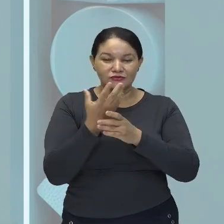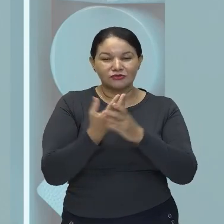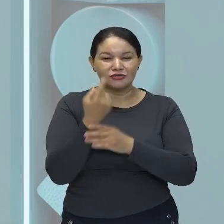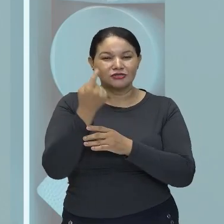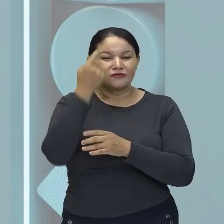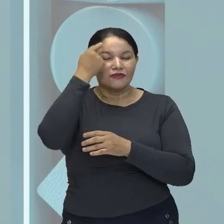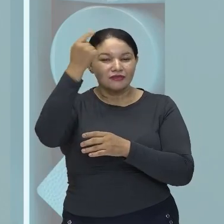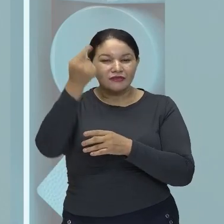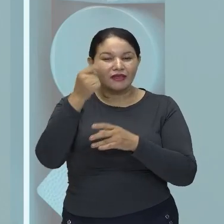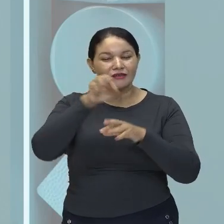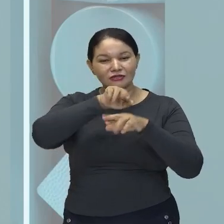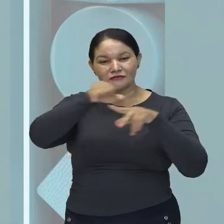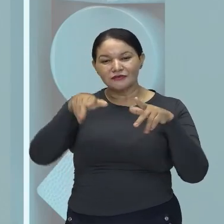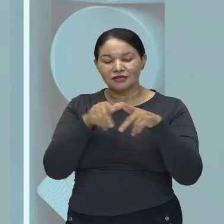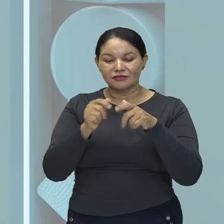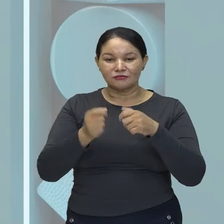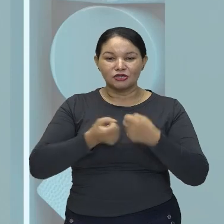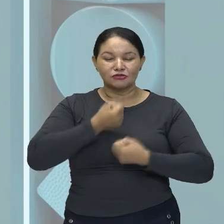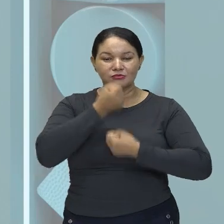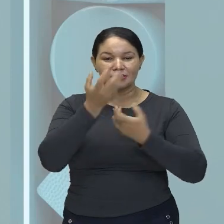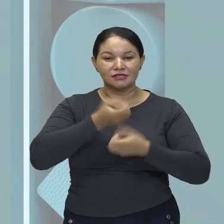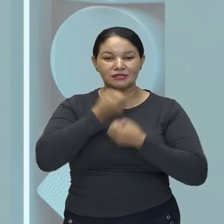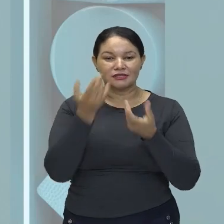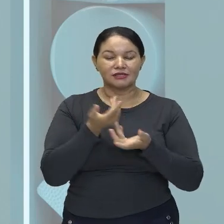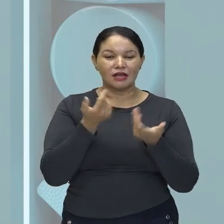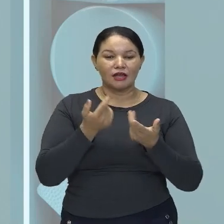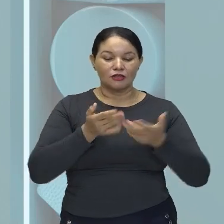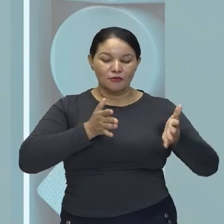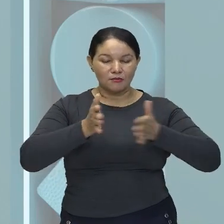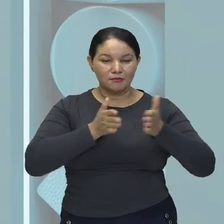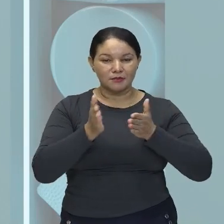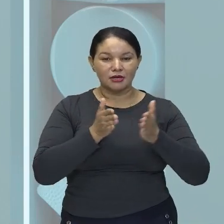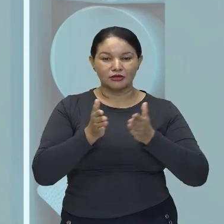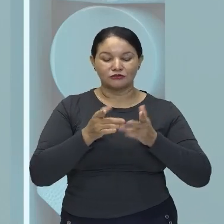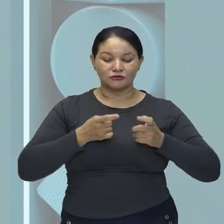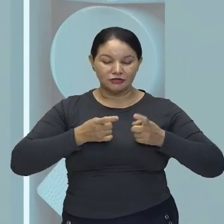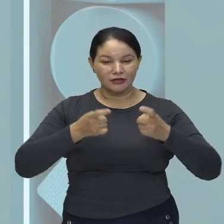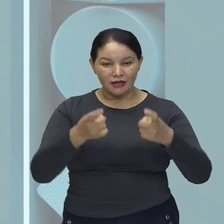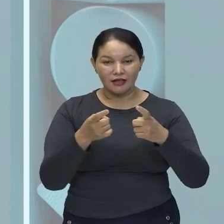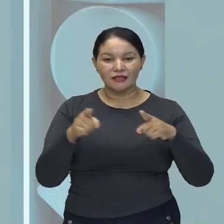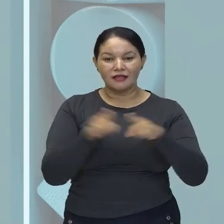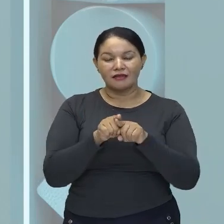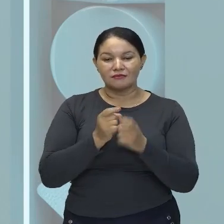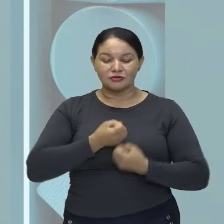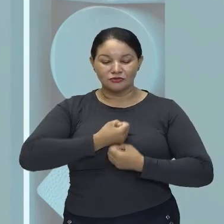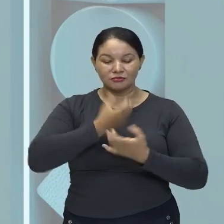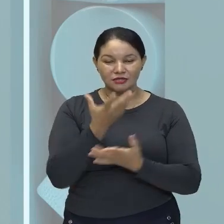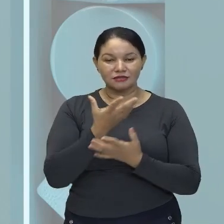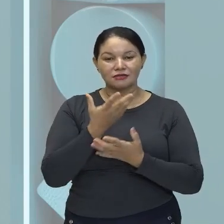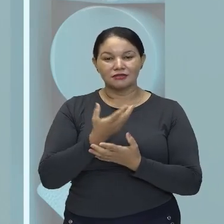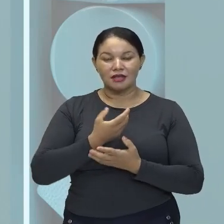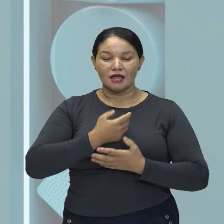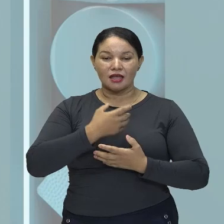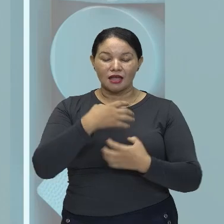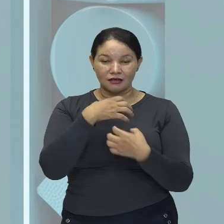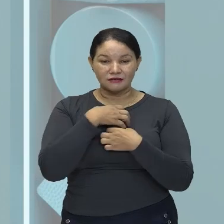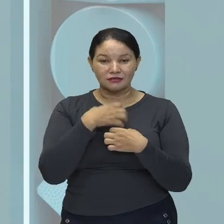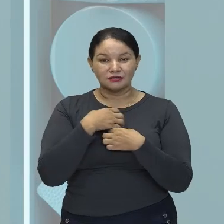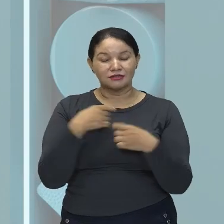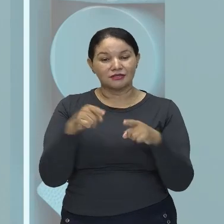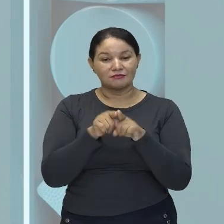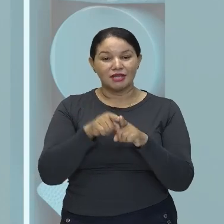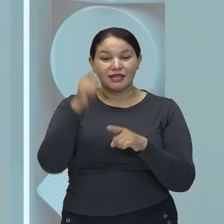momento de guerra, de inovações tecnológicas também, certo? Percebam que essas ideias, elas servirão